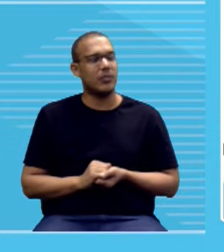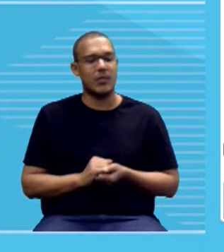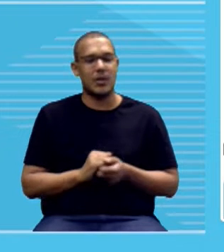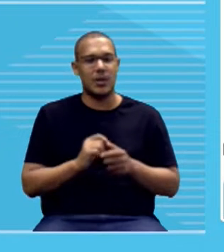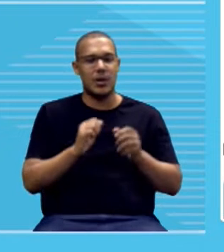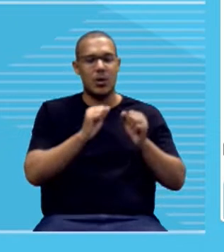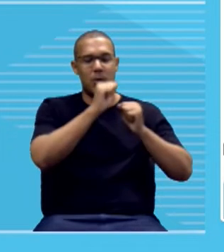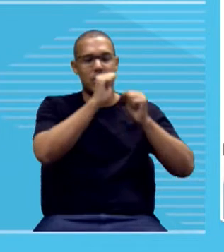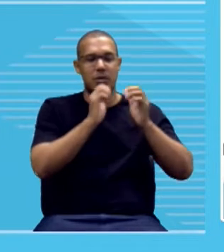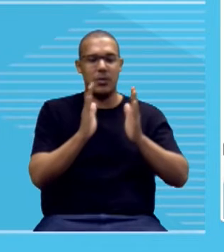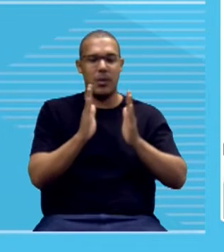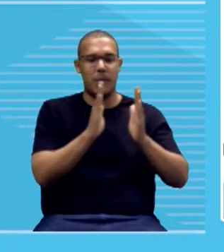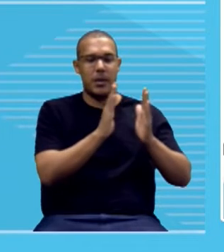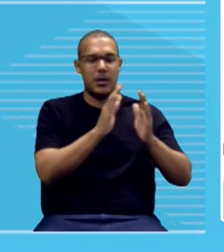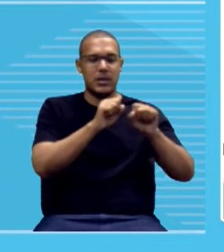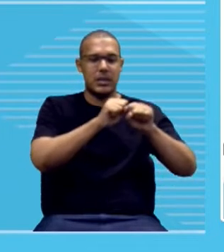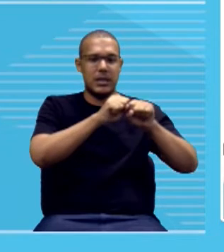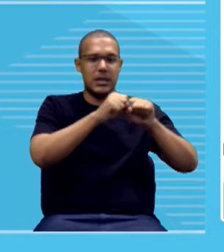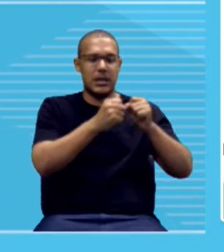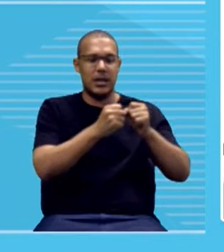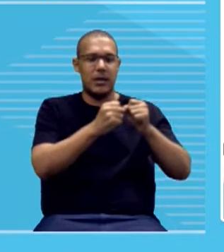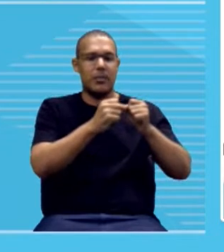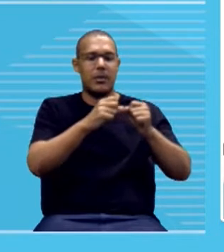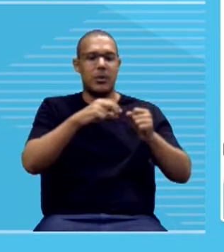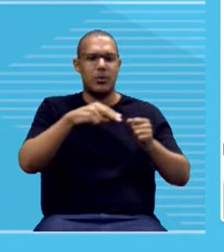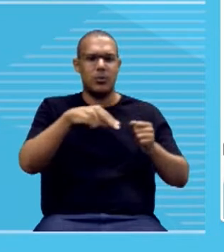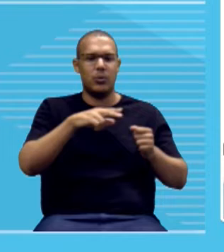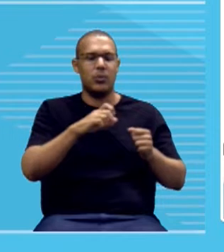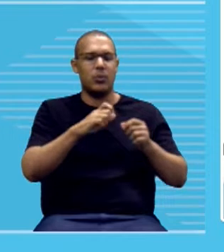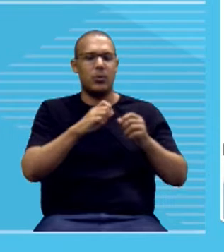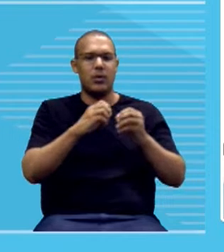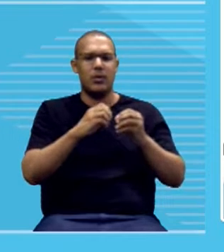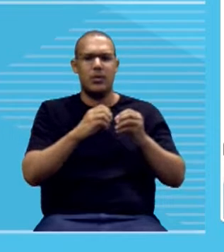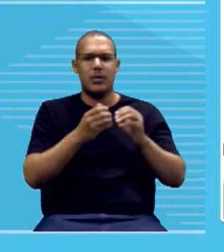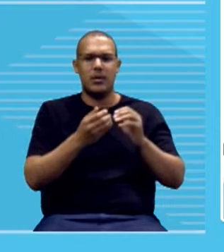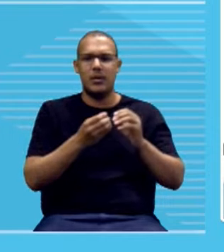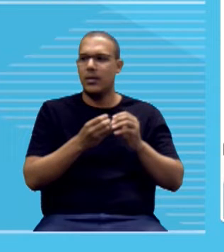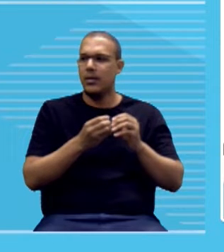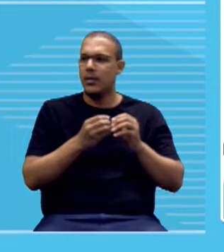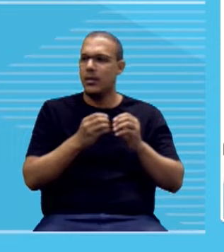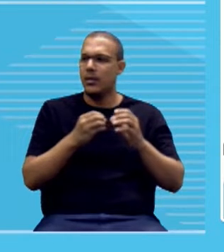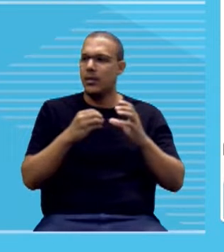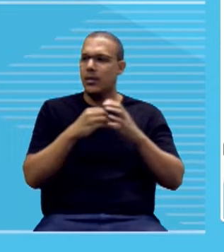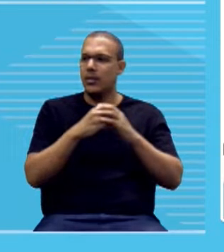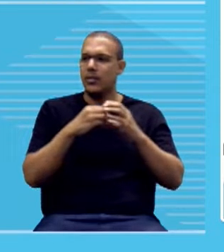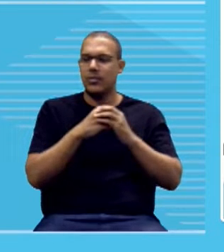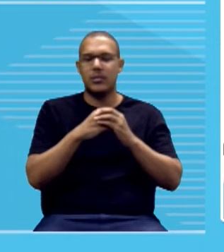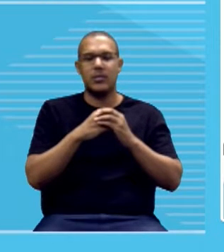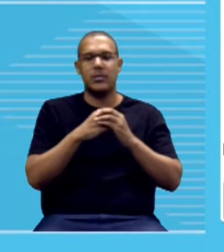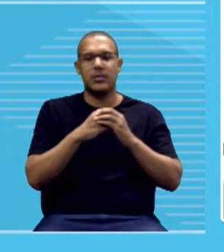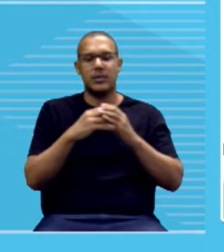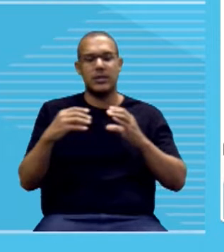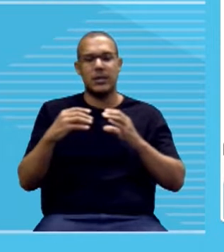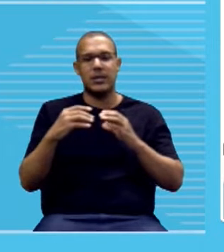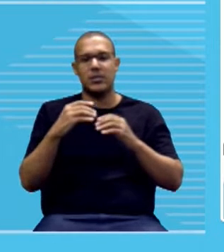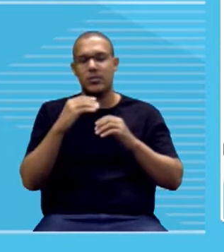que quebra os núcleos, cede calor para outra parte que tem uma